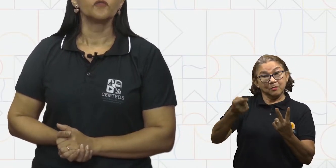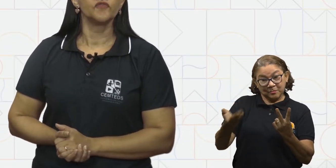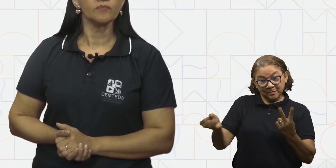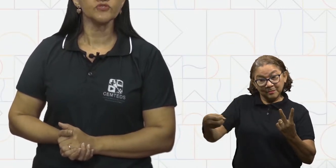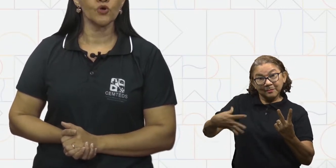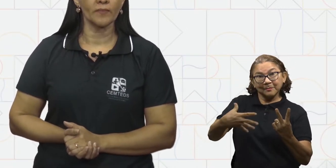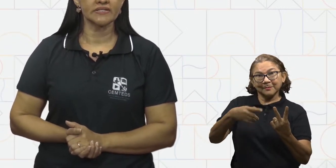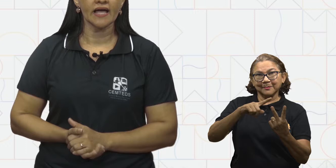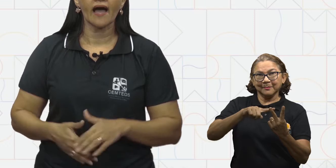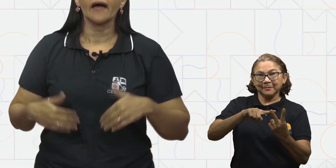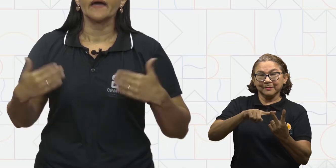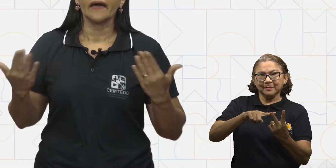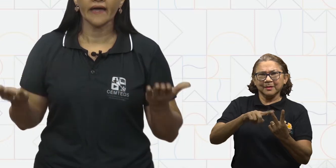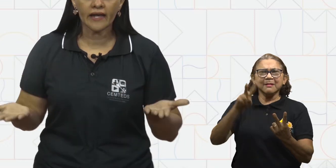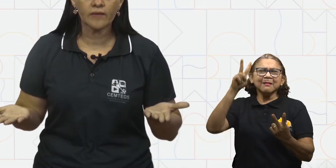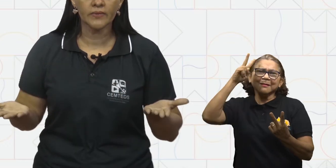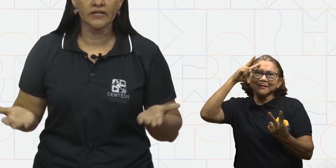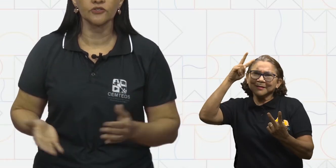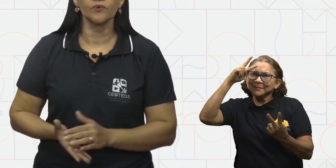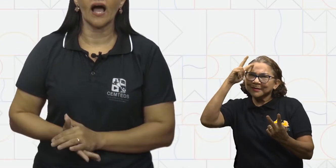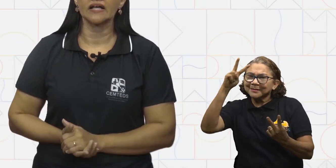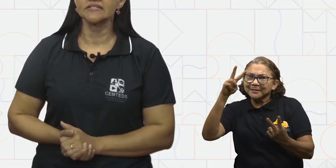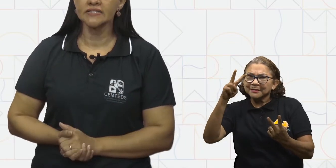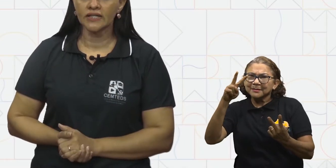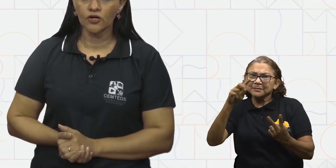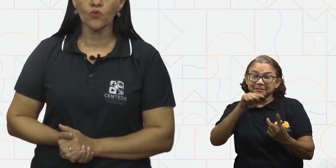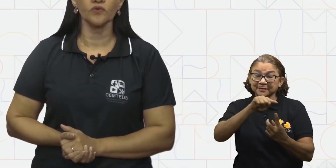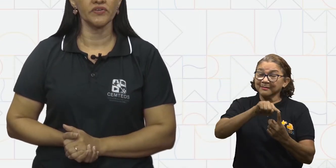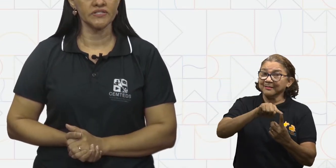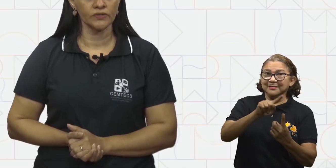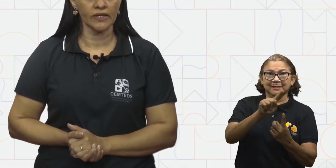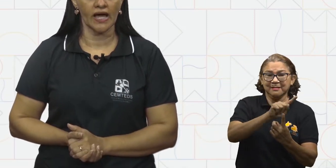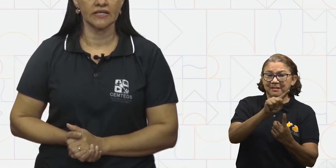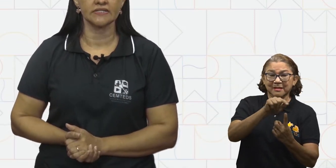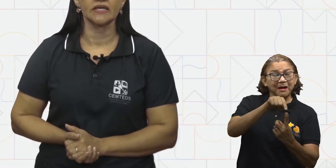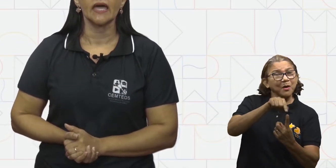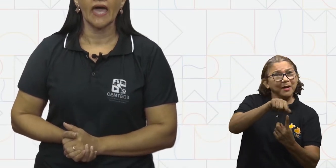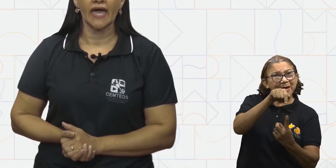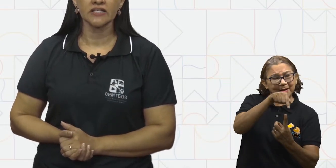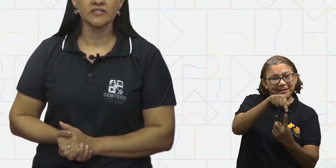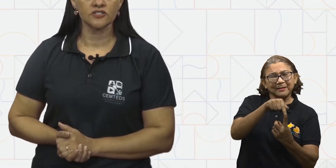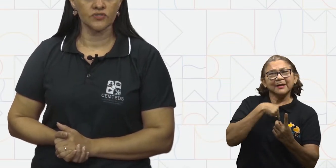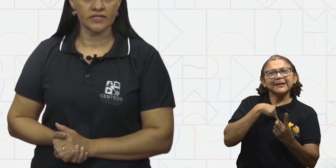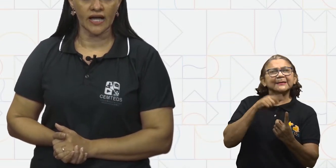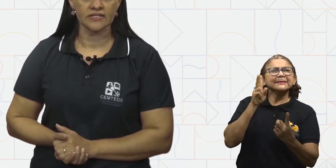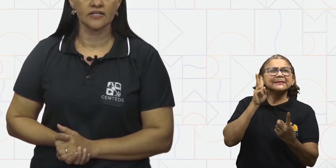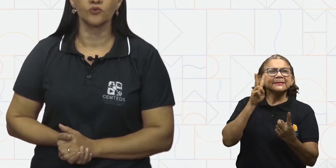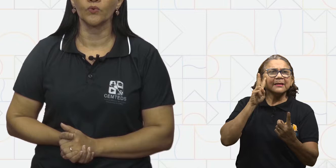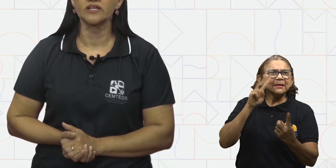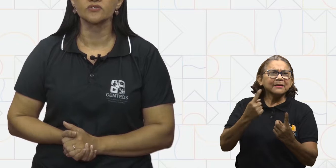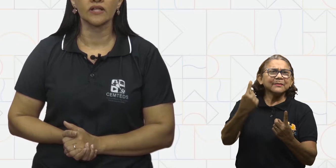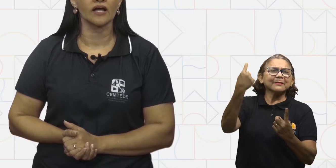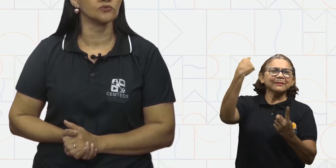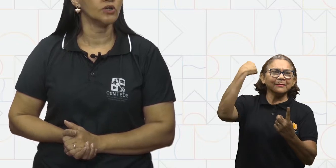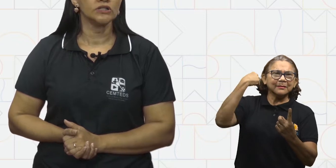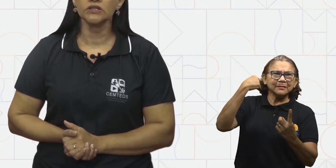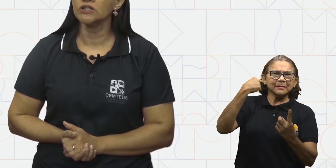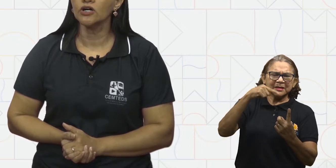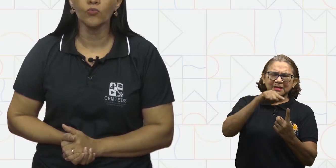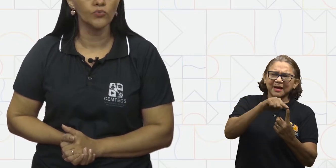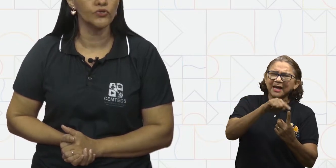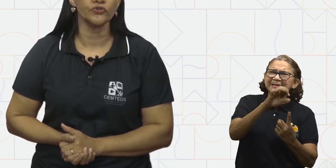convencionais. Vamos começar relembrando as não convencionais. Estas nos trazem um